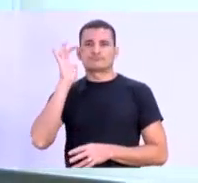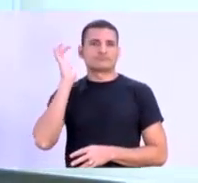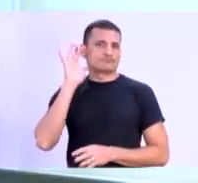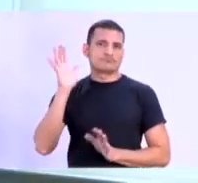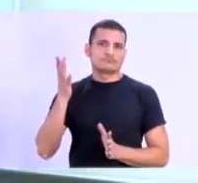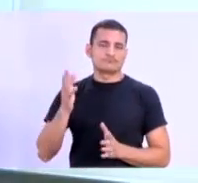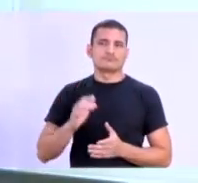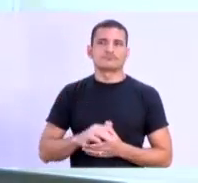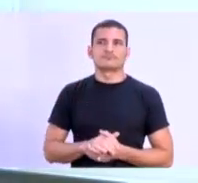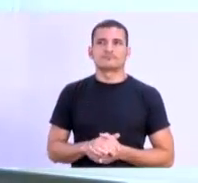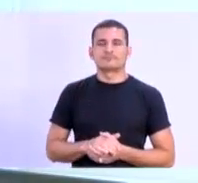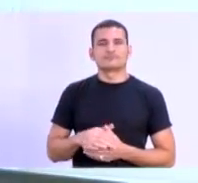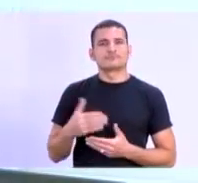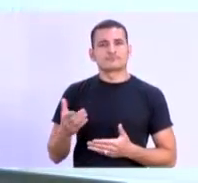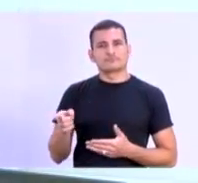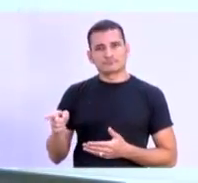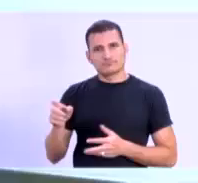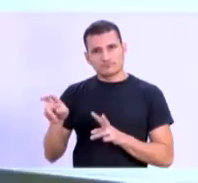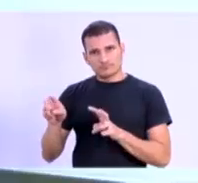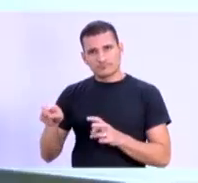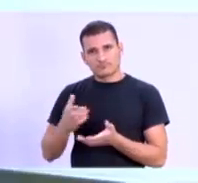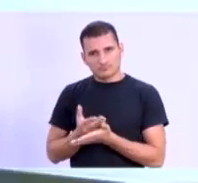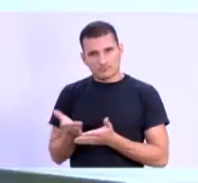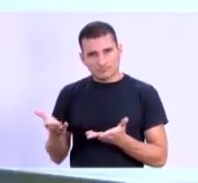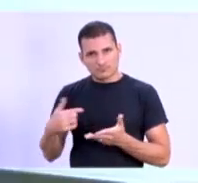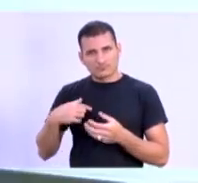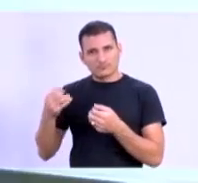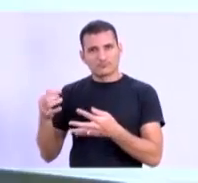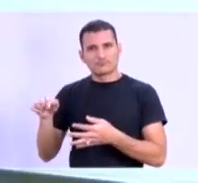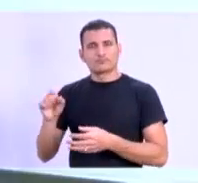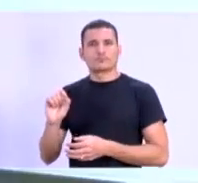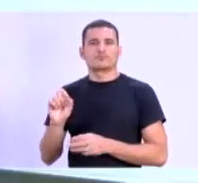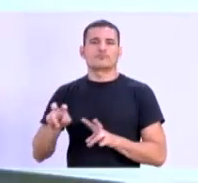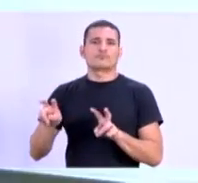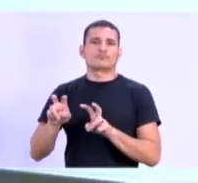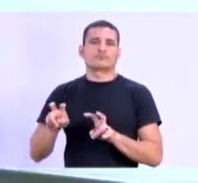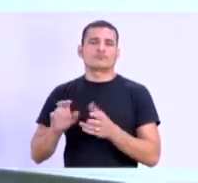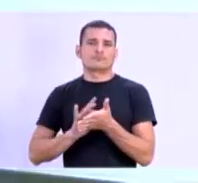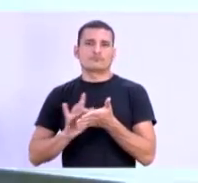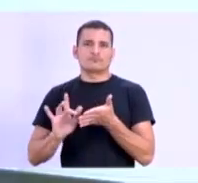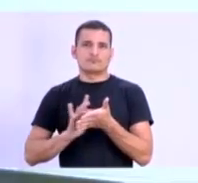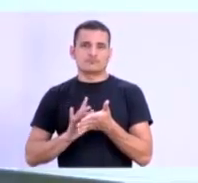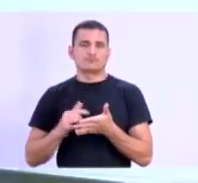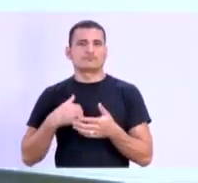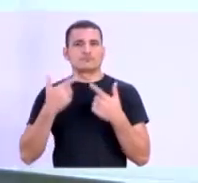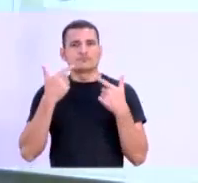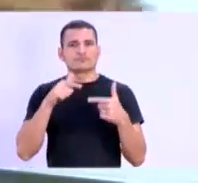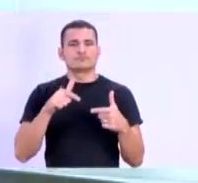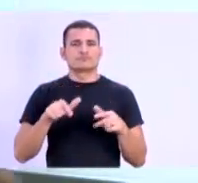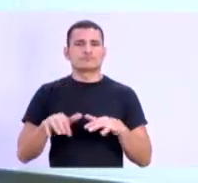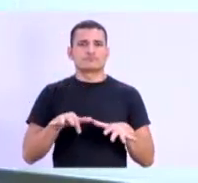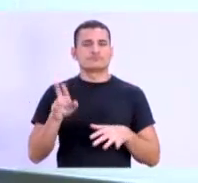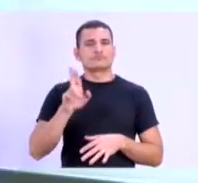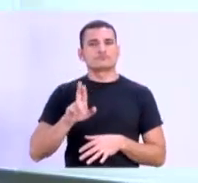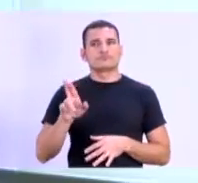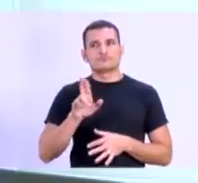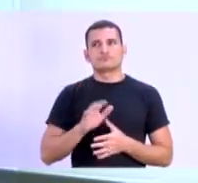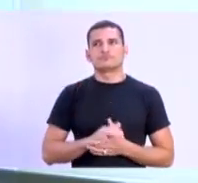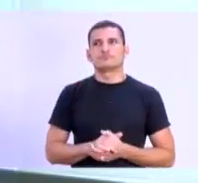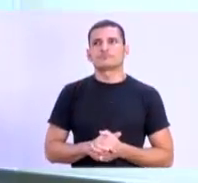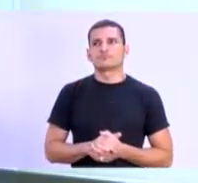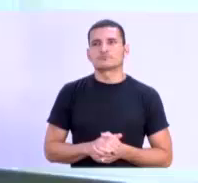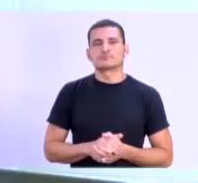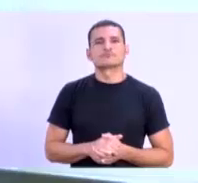Então, computador, a partir de agora eu vou explicar para você o que é um smartphone. E para isso vou utilizar uma linguagem de programação. No nosso caso, nós vamos